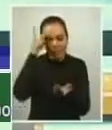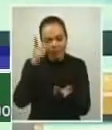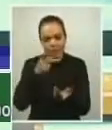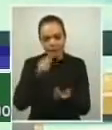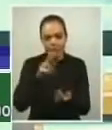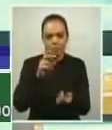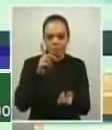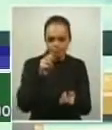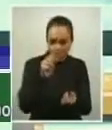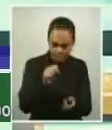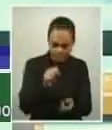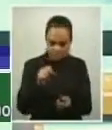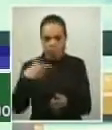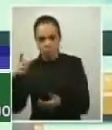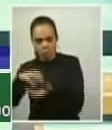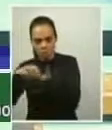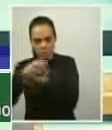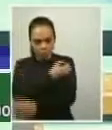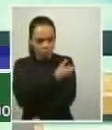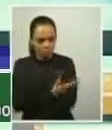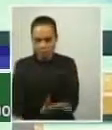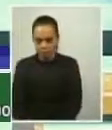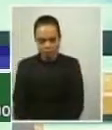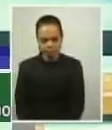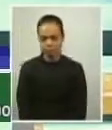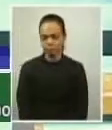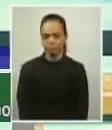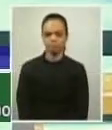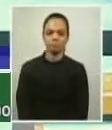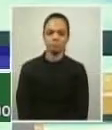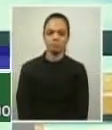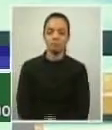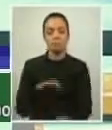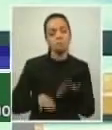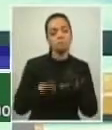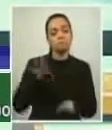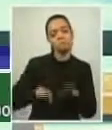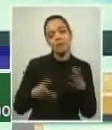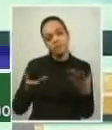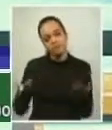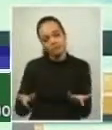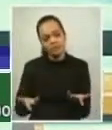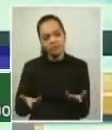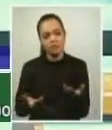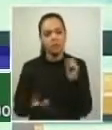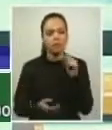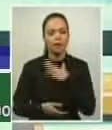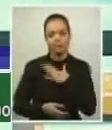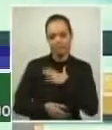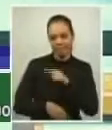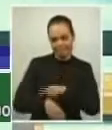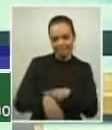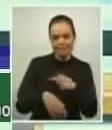um grupo de brancos e eventualmente e daquilo que na minha época